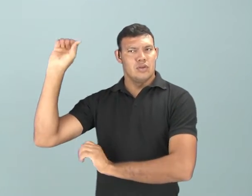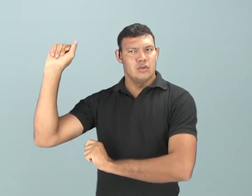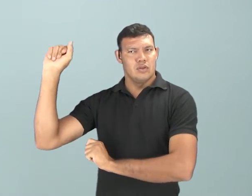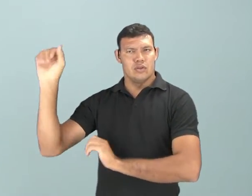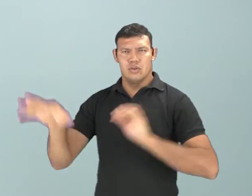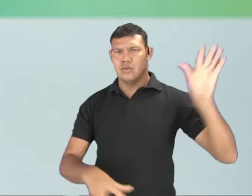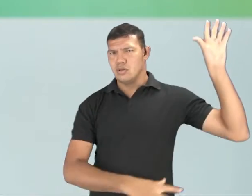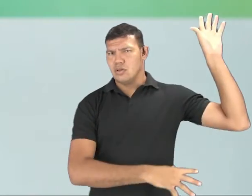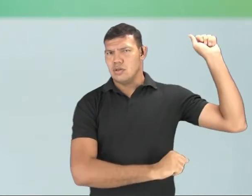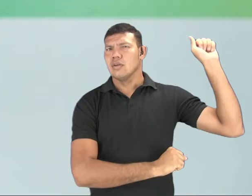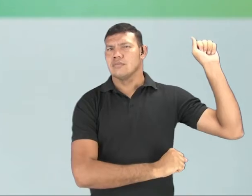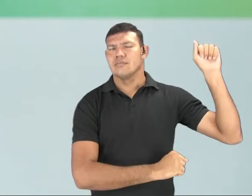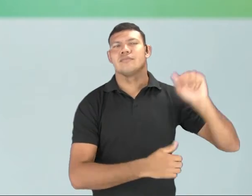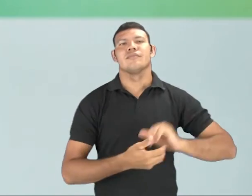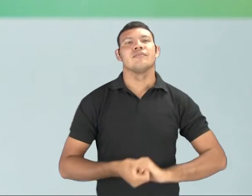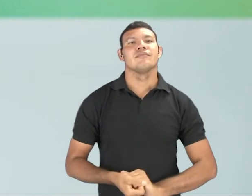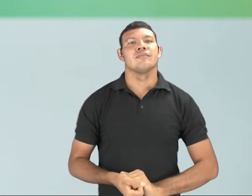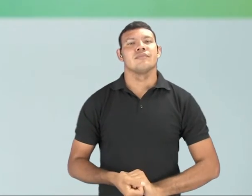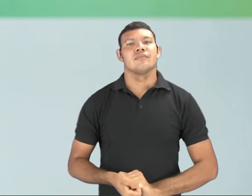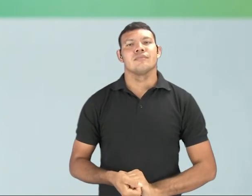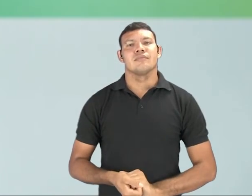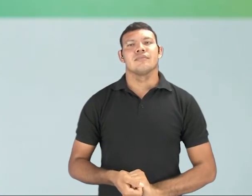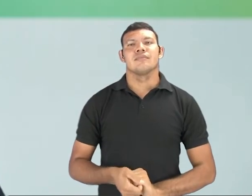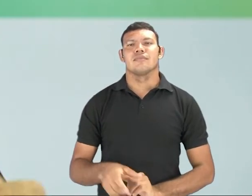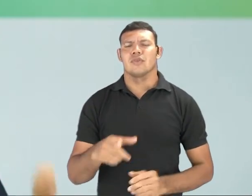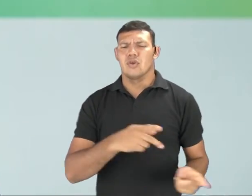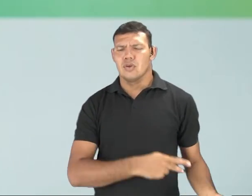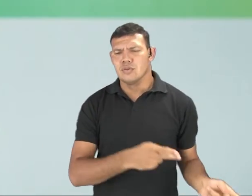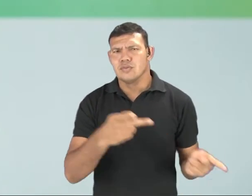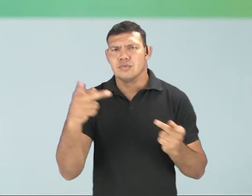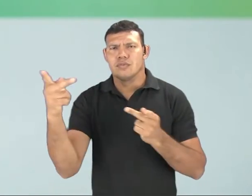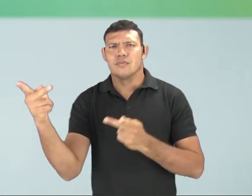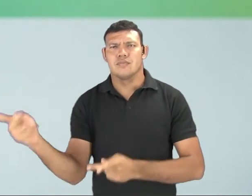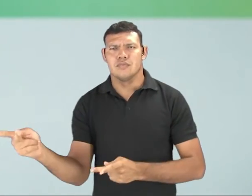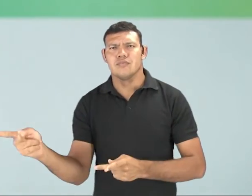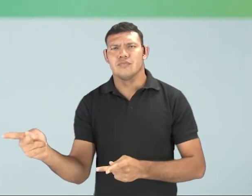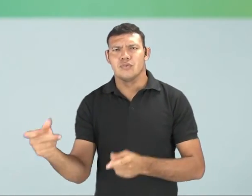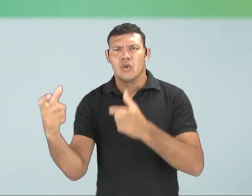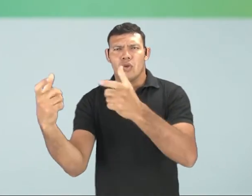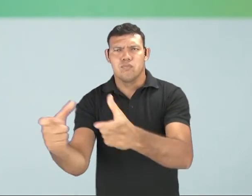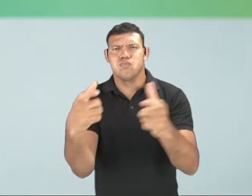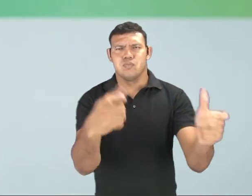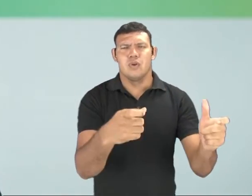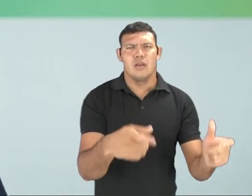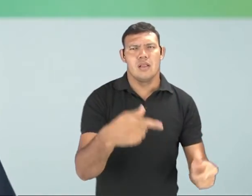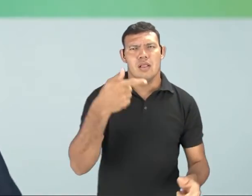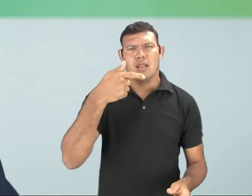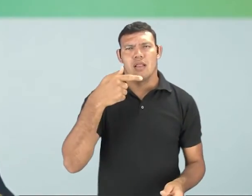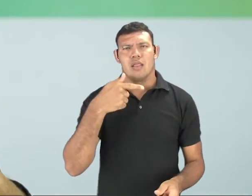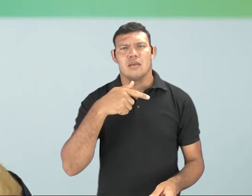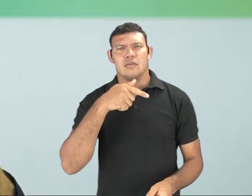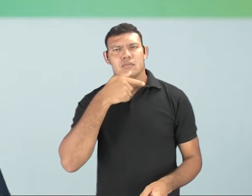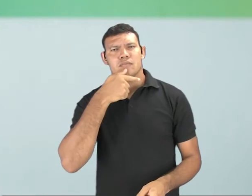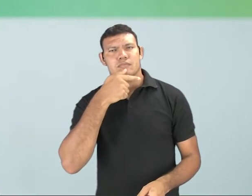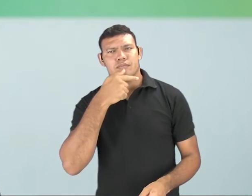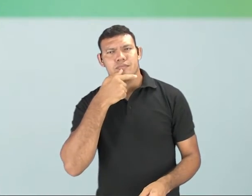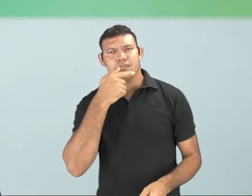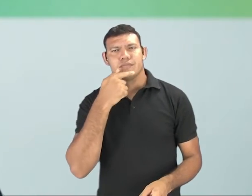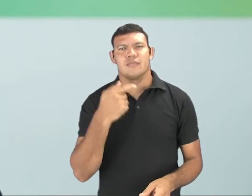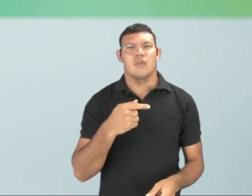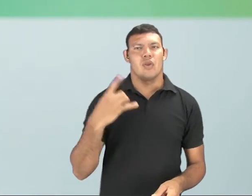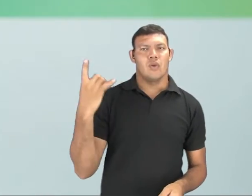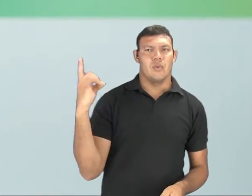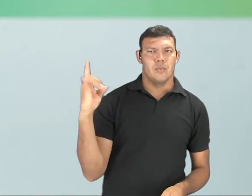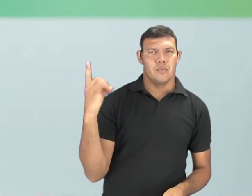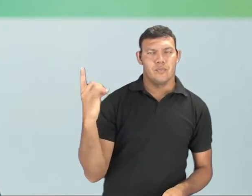lugar. Quando alguém faz uma visita nesses locais, no Peru, na Bolívia, principalmente nos lugares mais